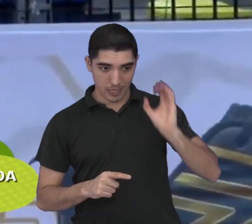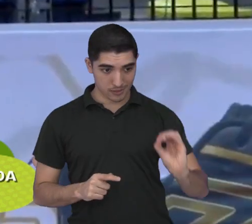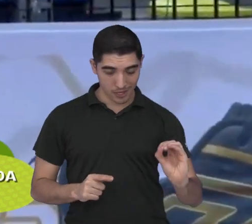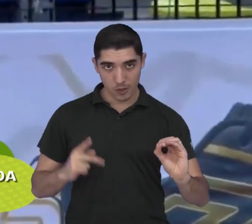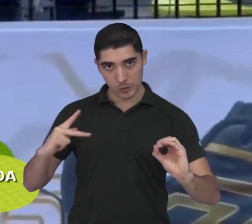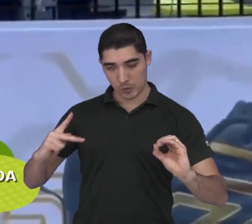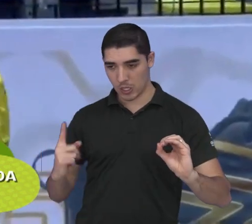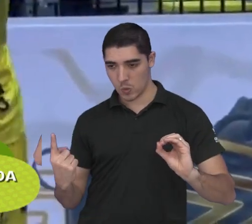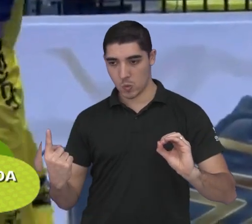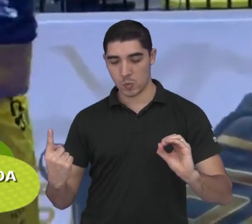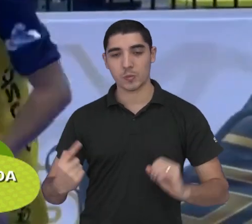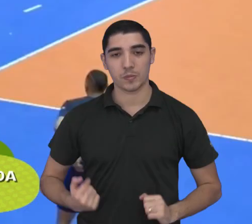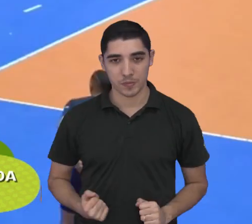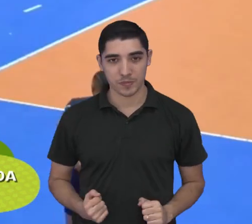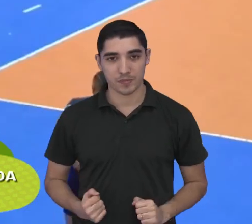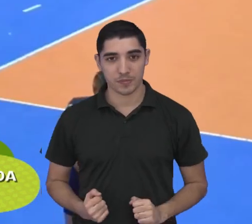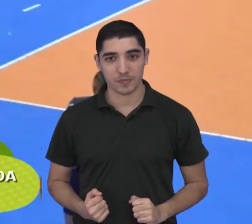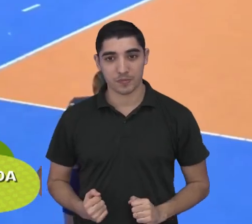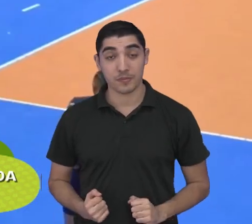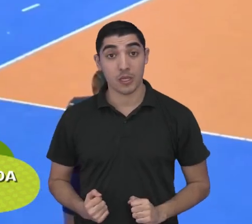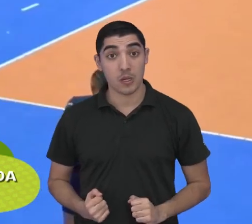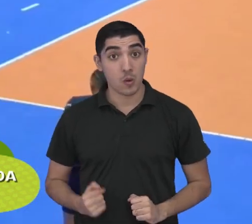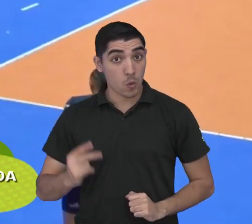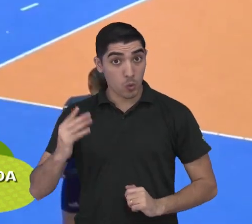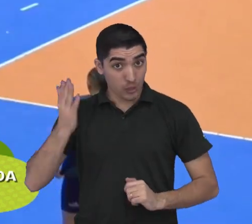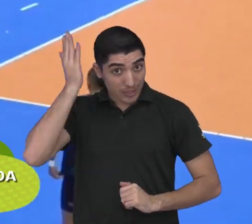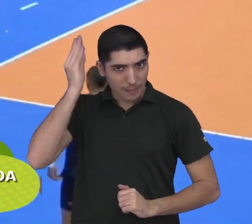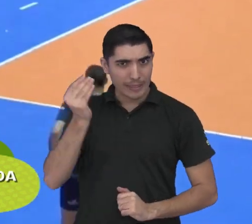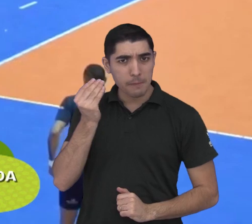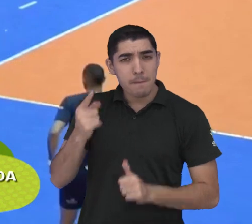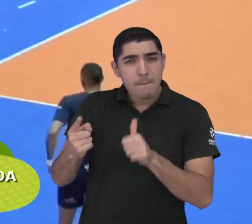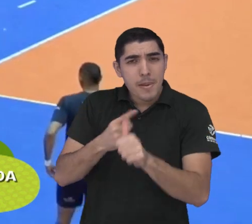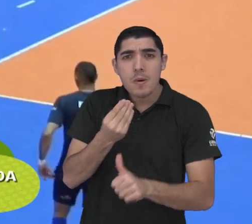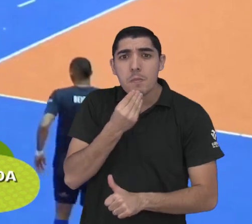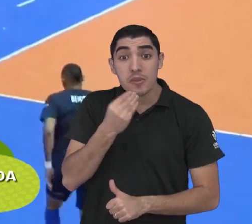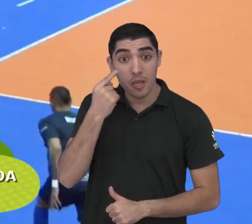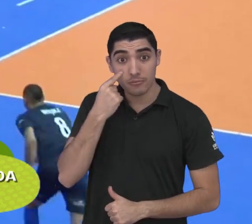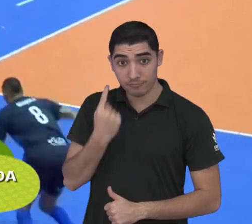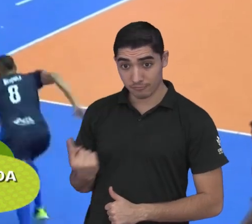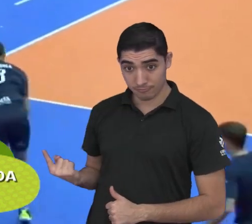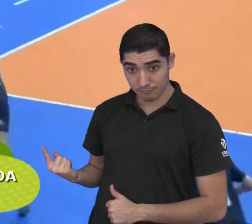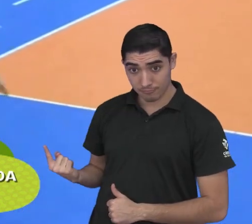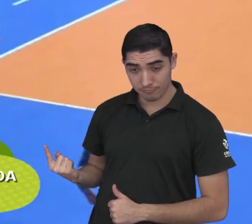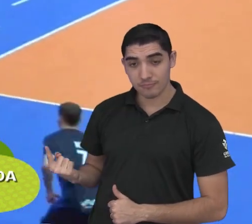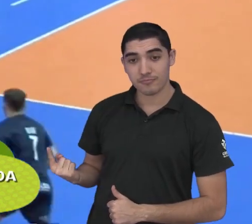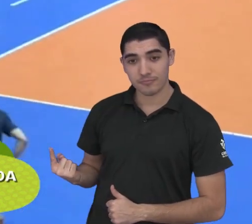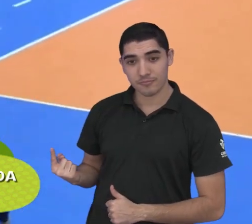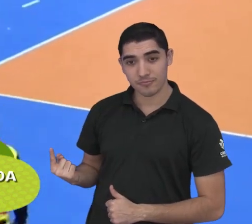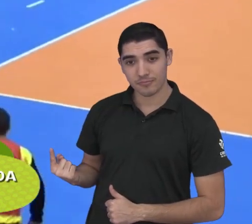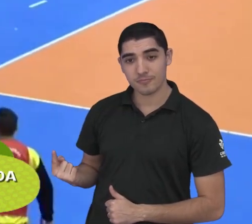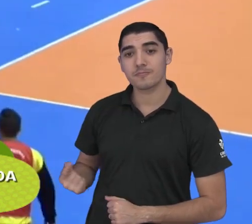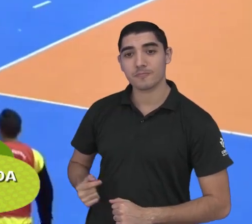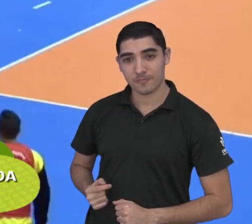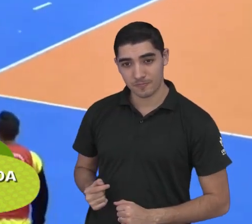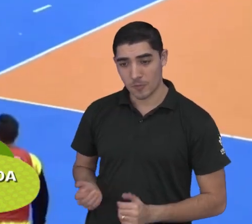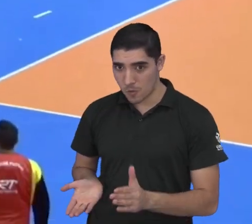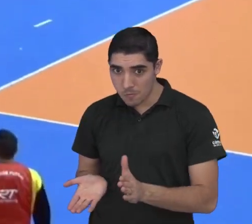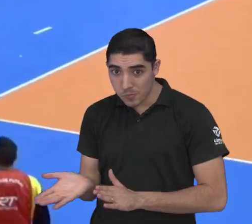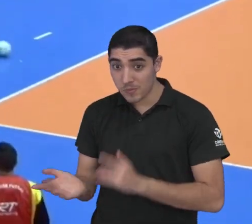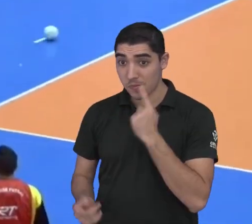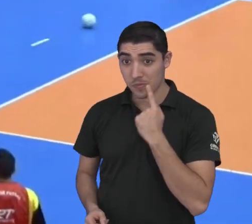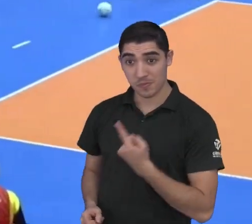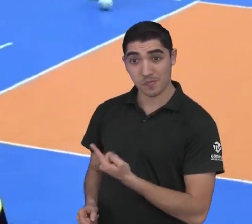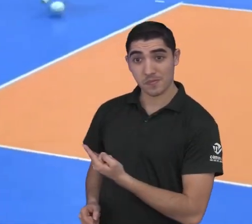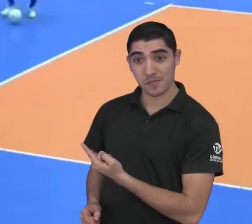José 1. O Taubaté chegou pela primeira vez nessa cobrança de falta. Bebê rolou para o meio e